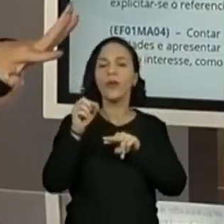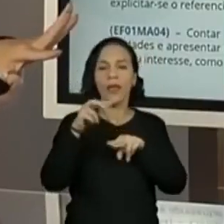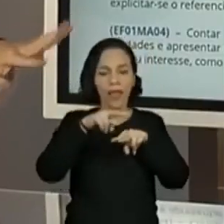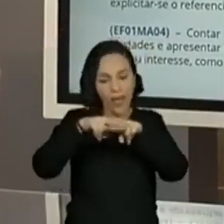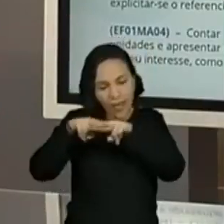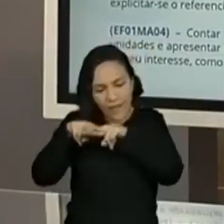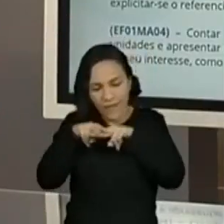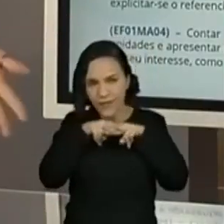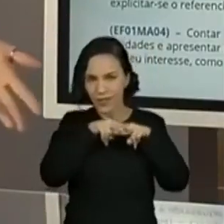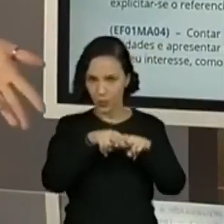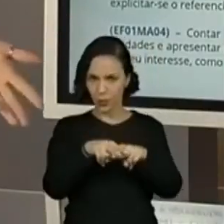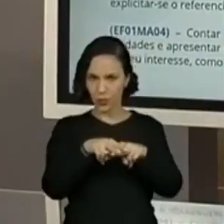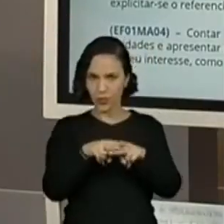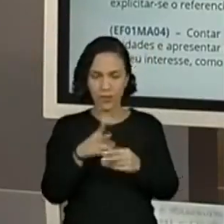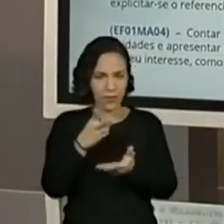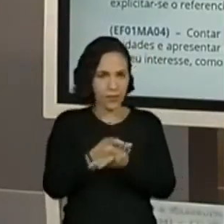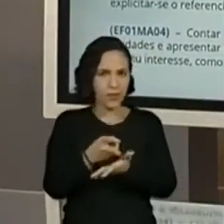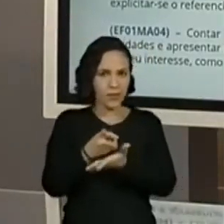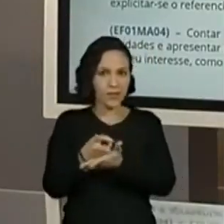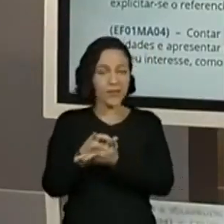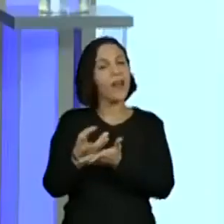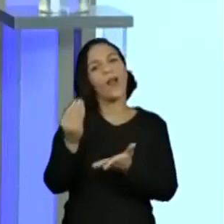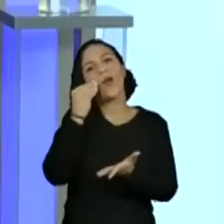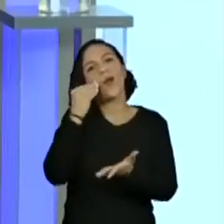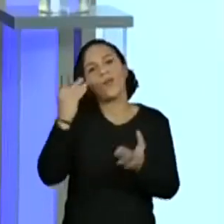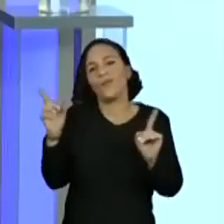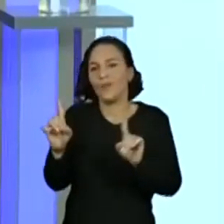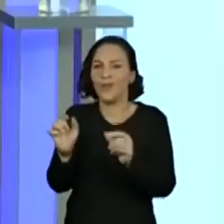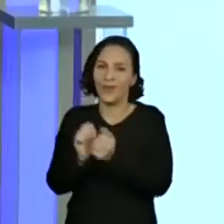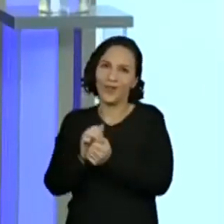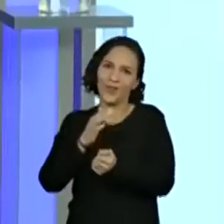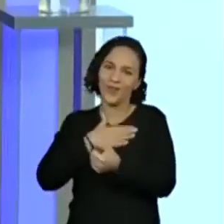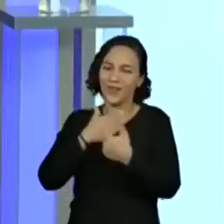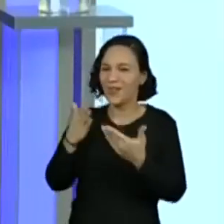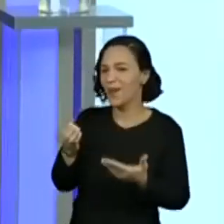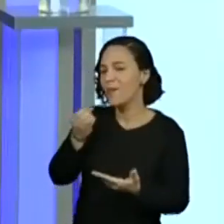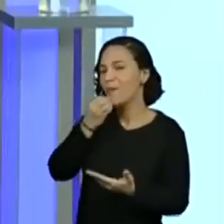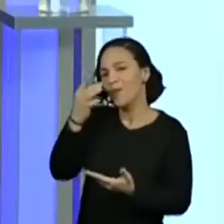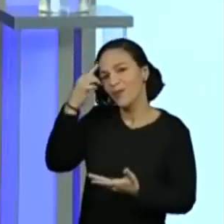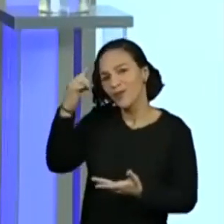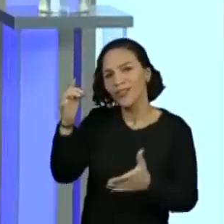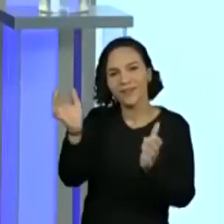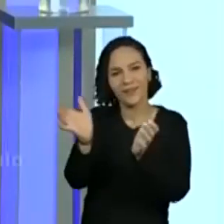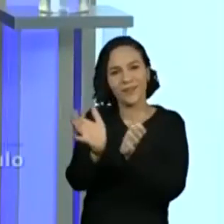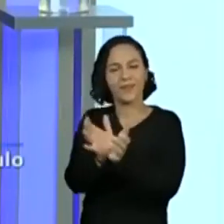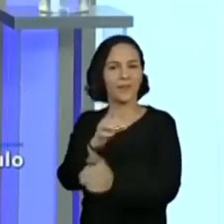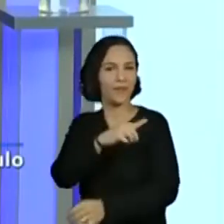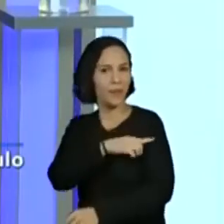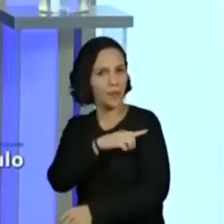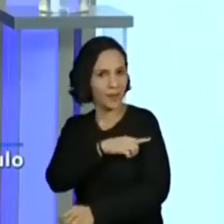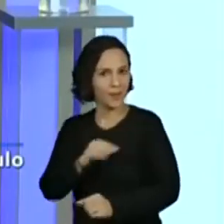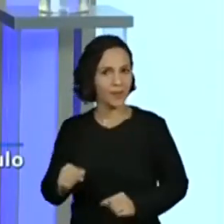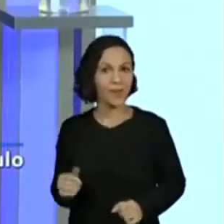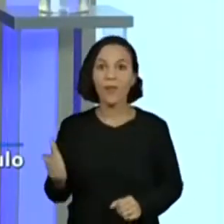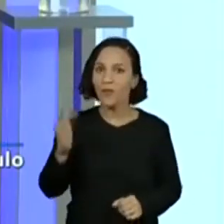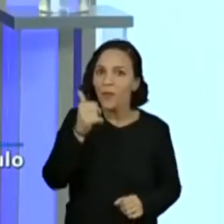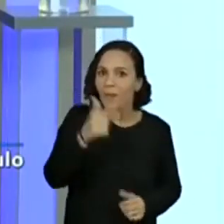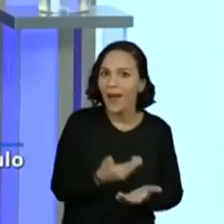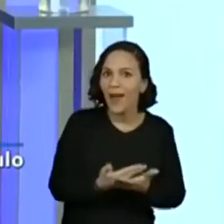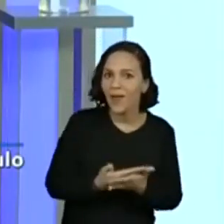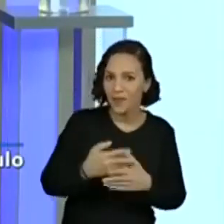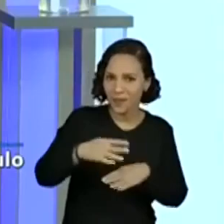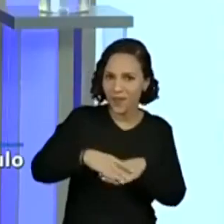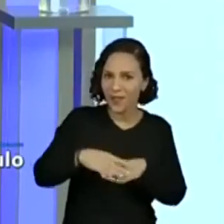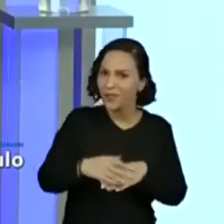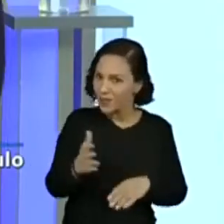tempo todo. E, claro, que ela continua aqui comigo, né? Bom dia, galera do primeiro ano. Então, vamos para mais uma aula